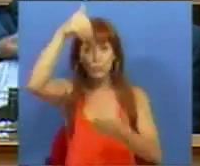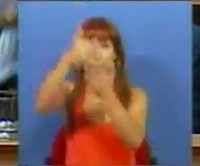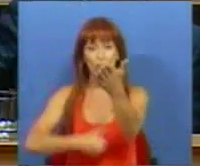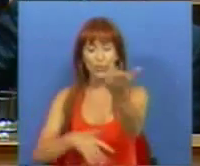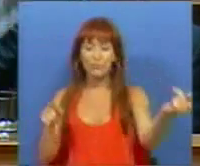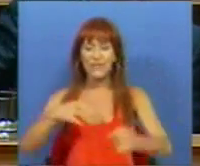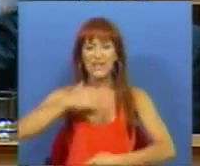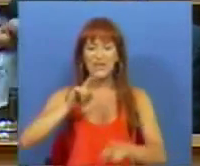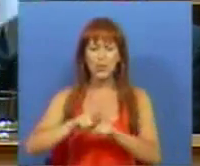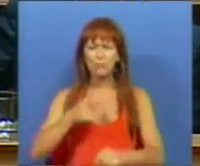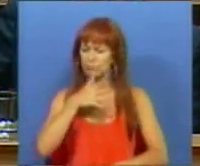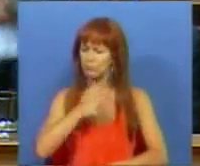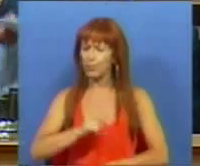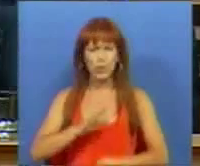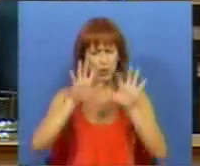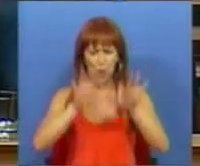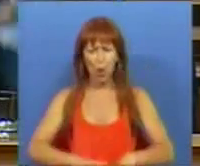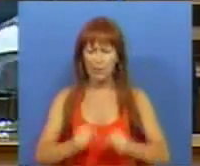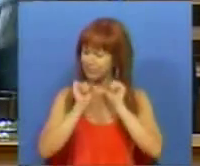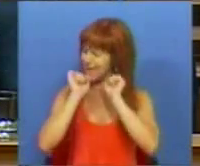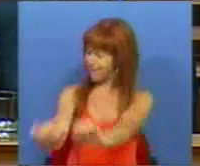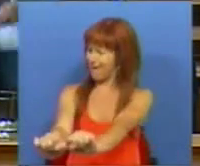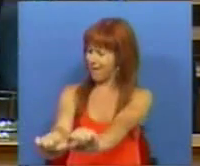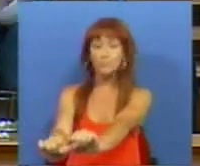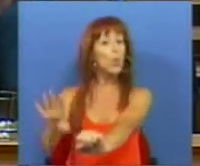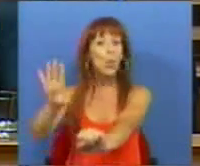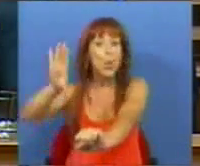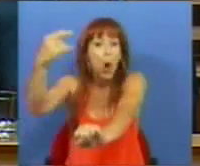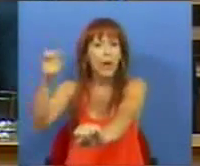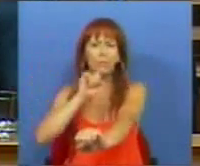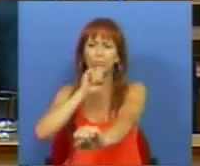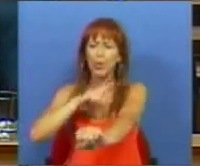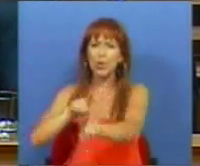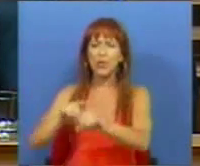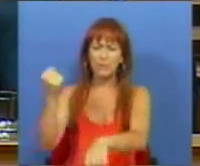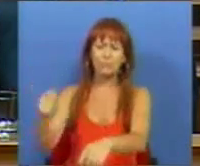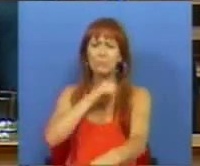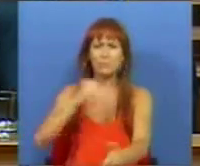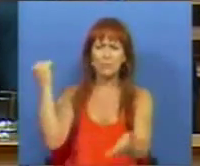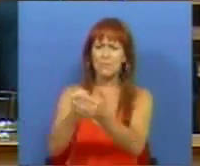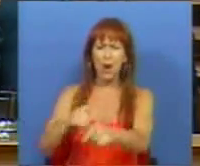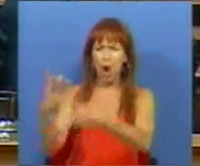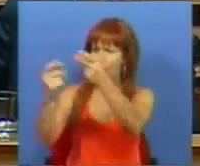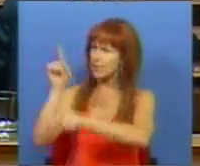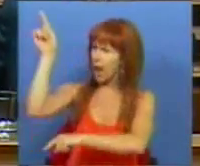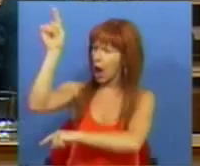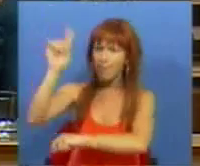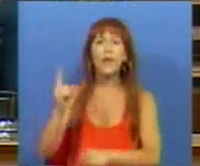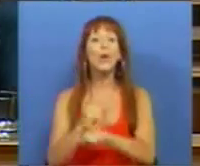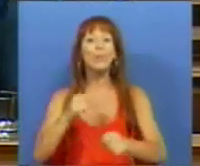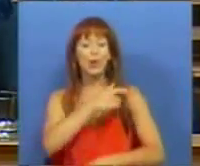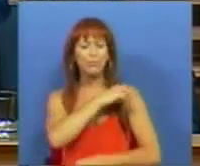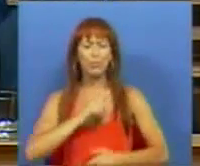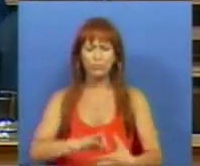resolução no sentido de afirmar que este Parlamento rejeita qualquer hipótese de visto prévio sobre os orçamentos, porque em nome